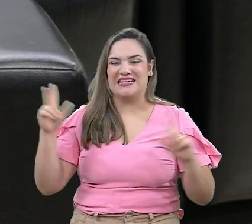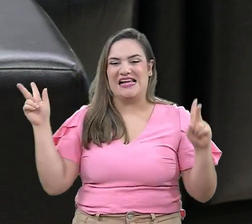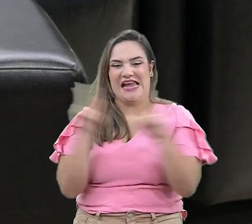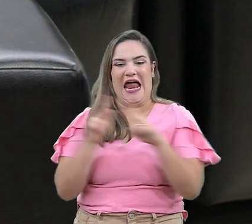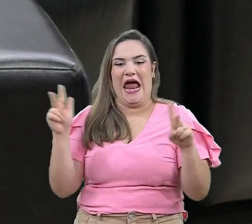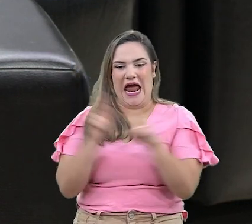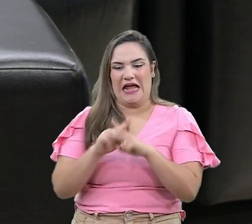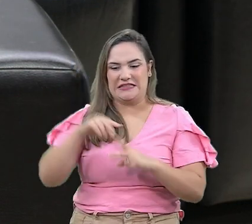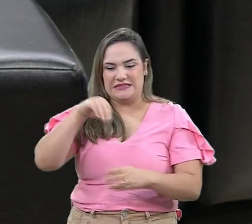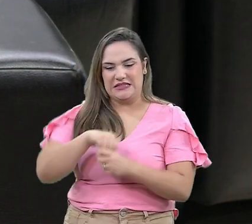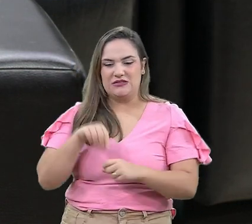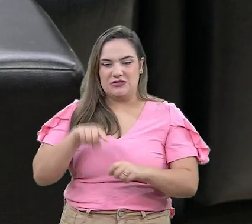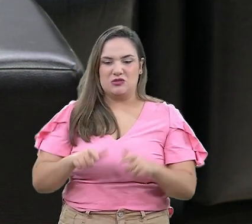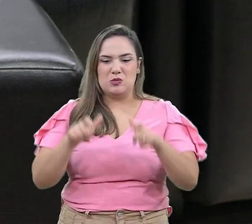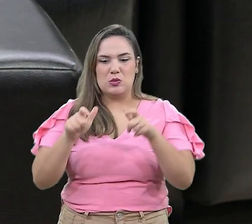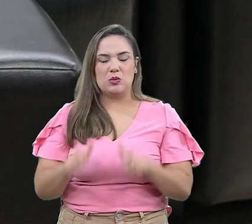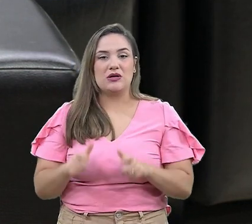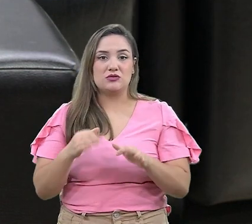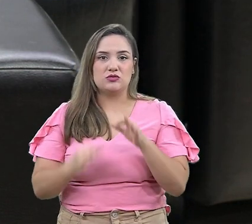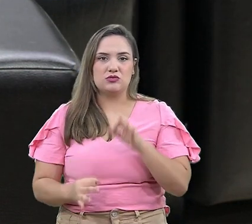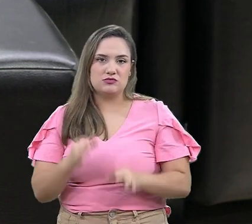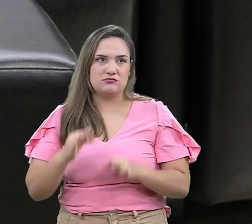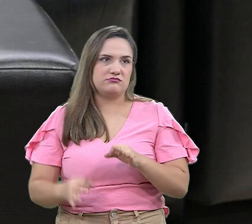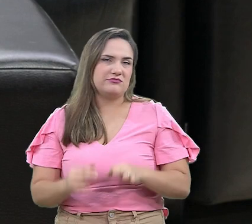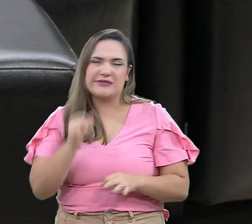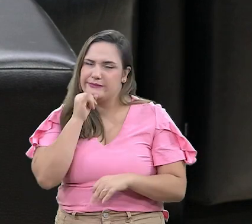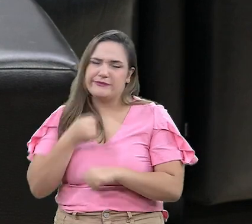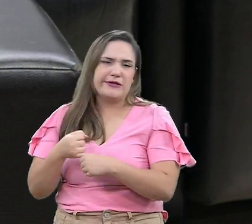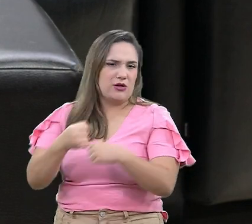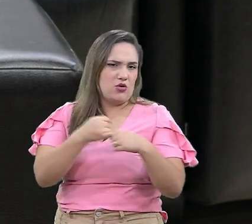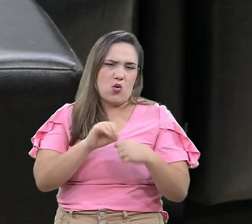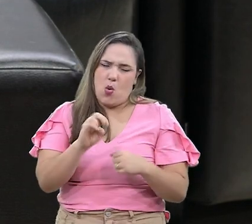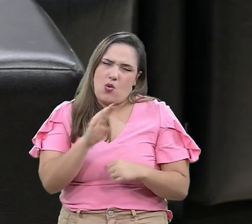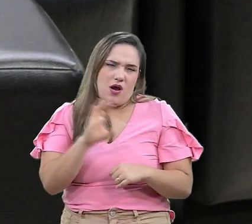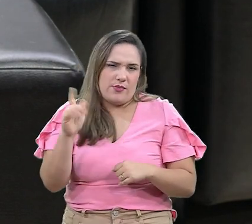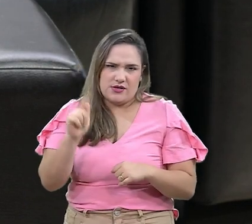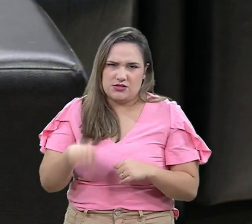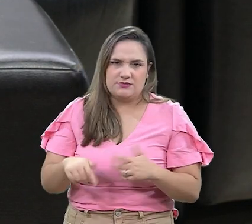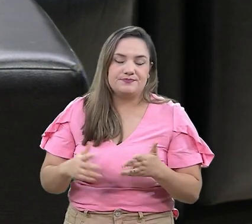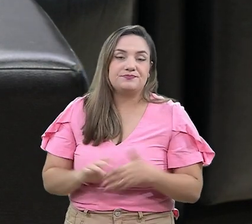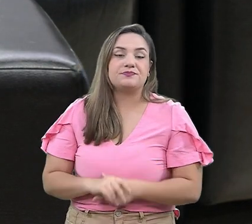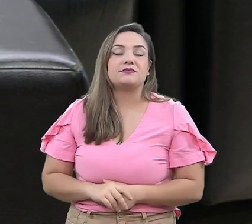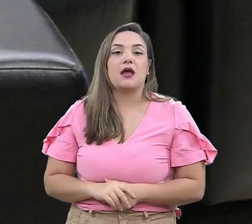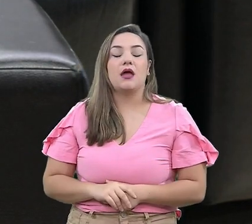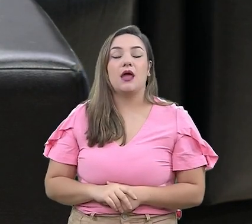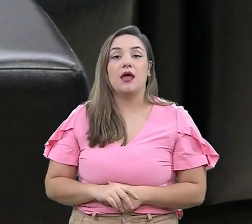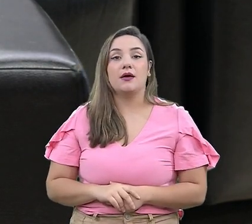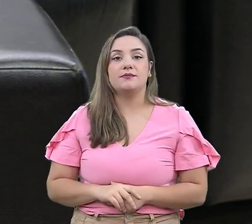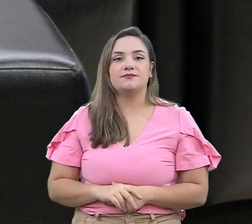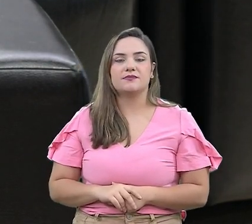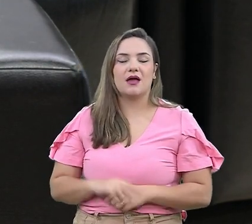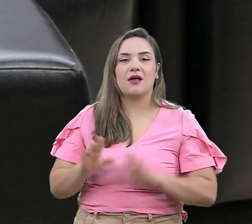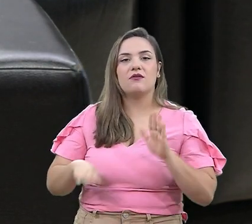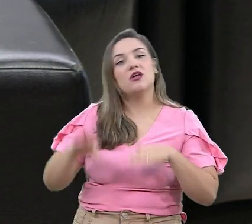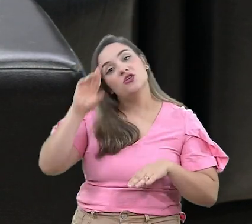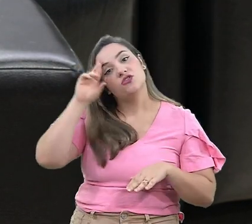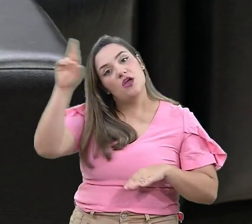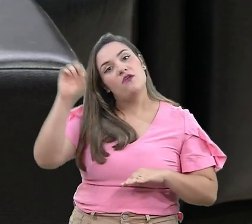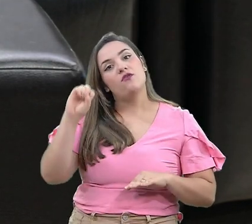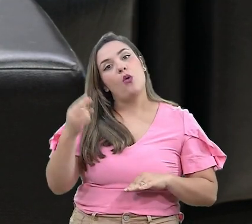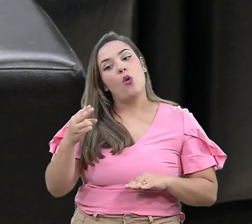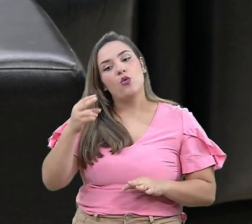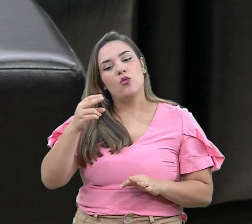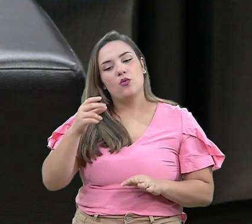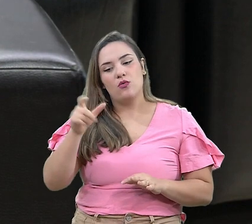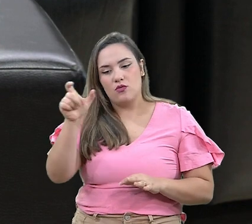um conflito dentro daquela unidade judicial, né? No interior, aqui em Campo Grande, e o gestor,